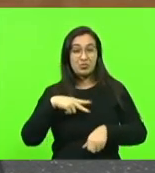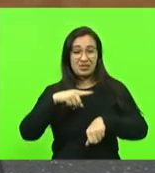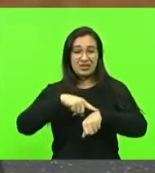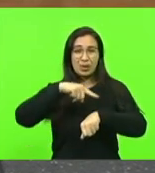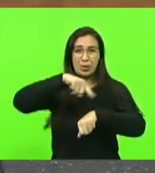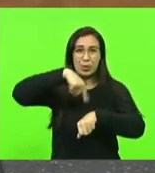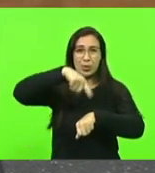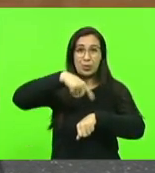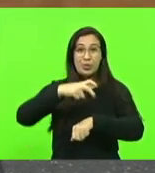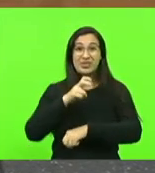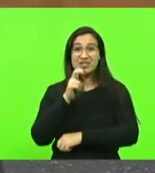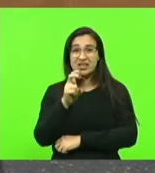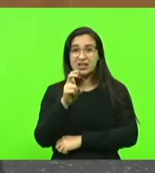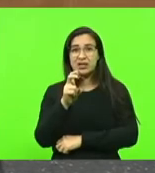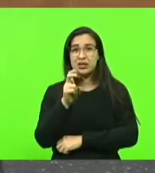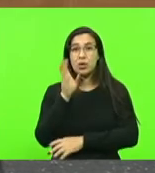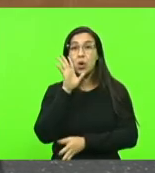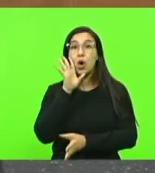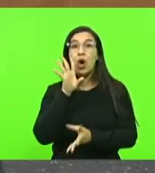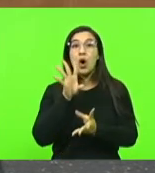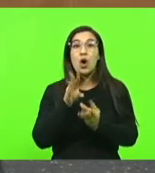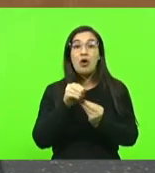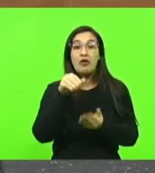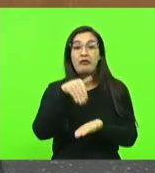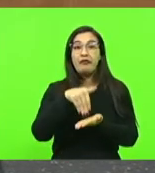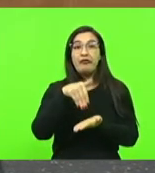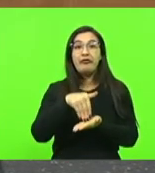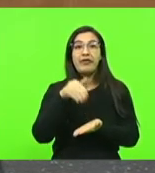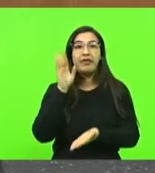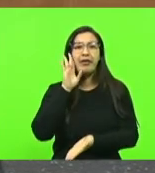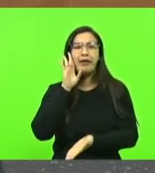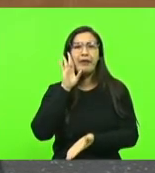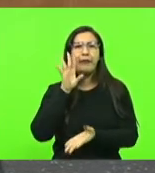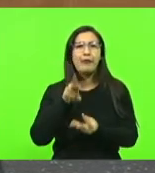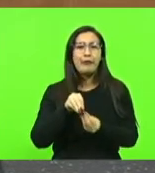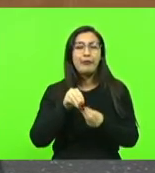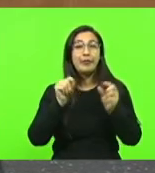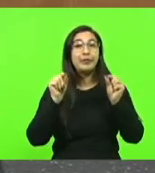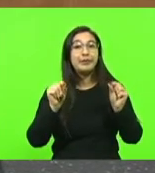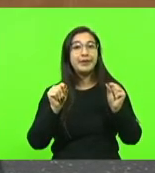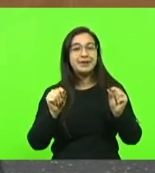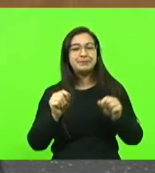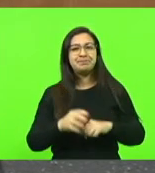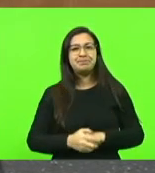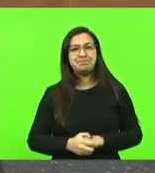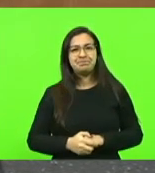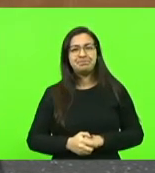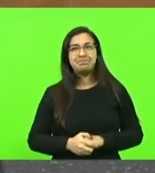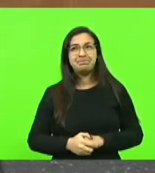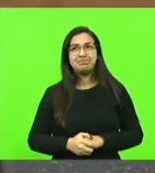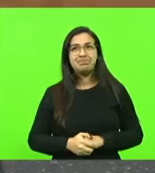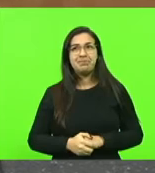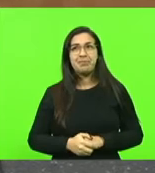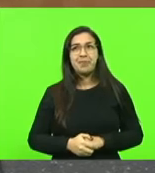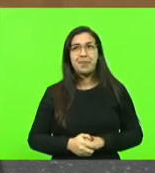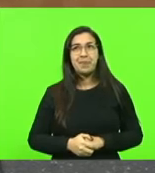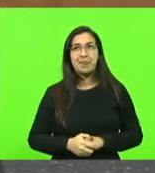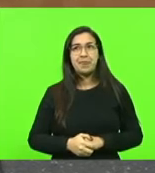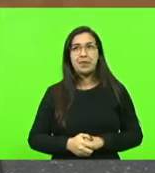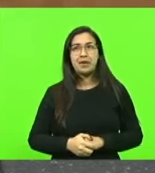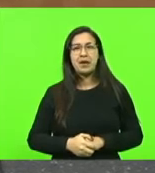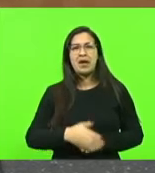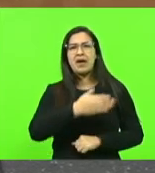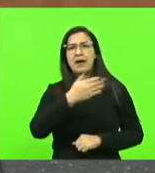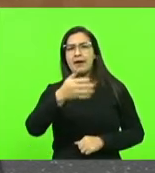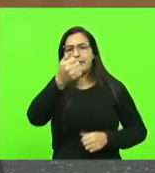5 horas para chegar à conclusão, deputado Zé Milton, eu ouvi uma coisa que eu fiquei muito